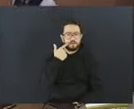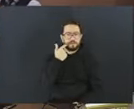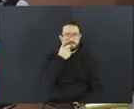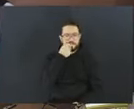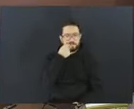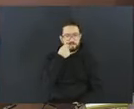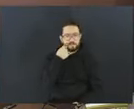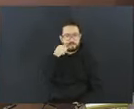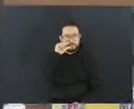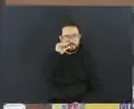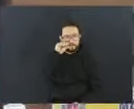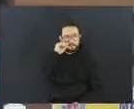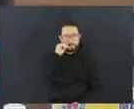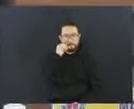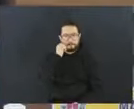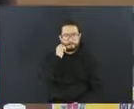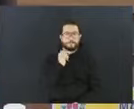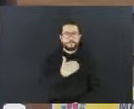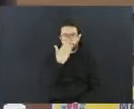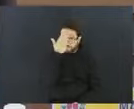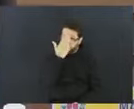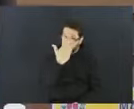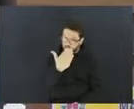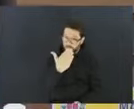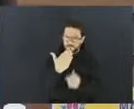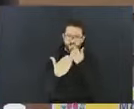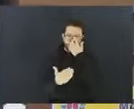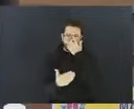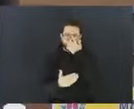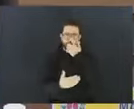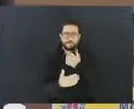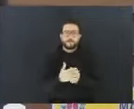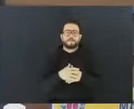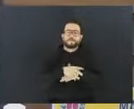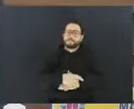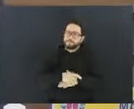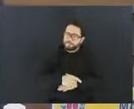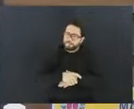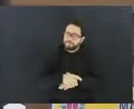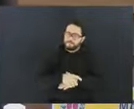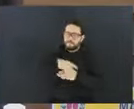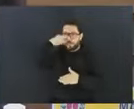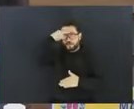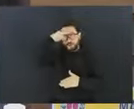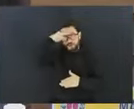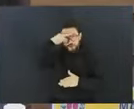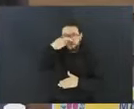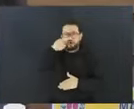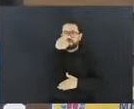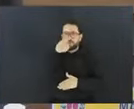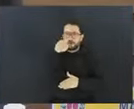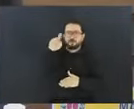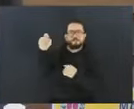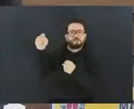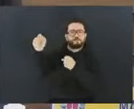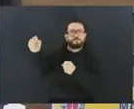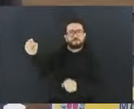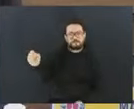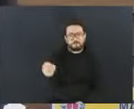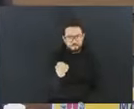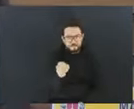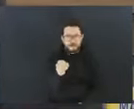presidente Tico Kuzma. Aproveito para cumprimentá-lo por trazer essa pauta hoje aqui. Cumprimento também